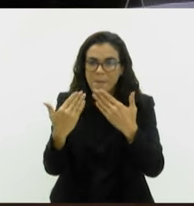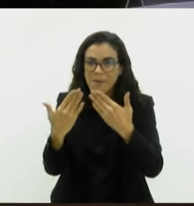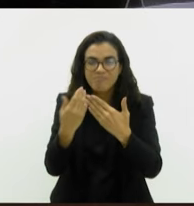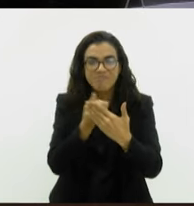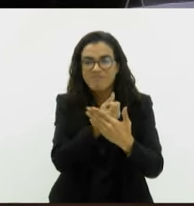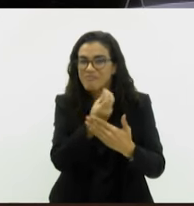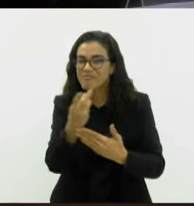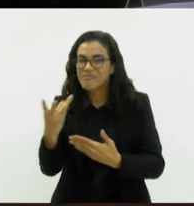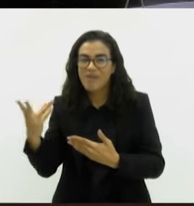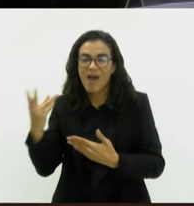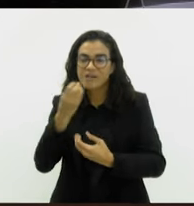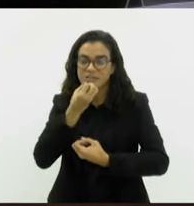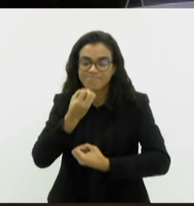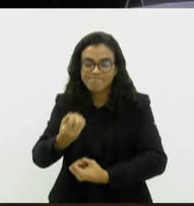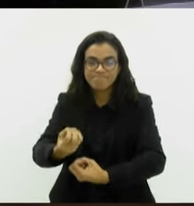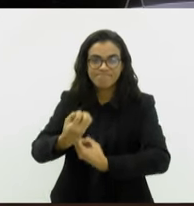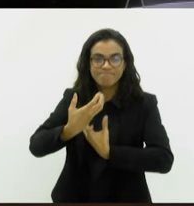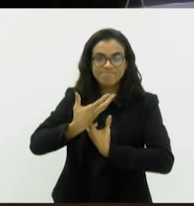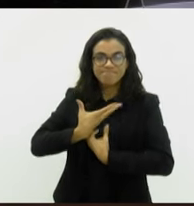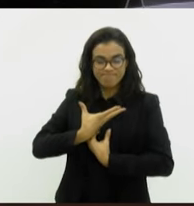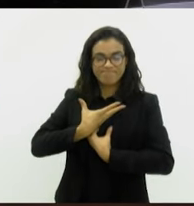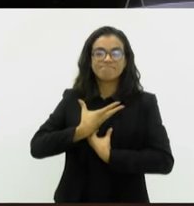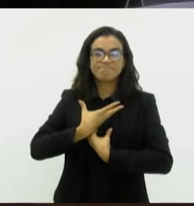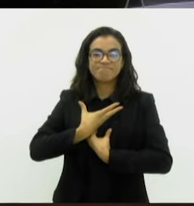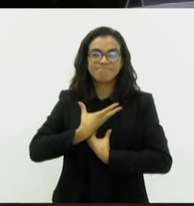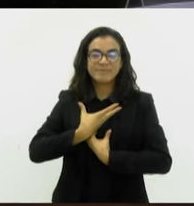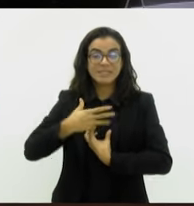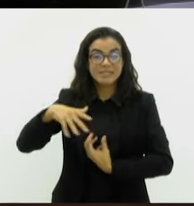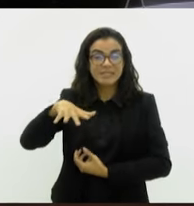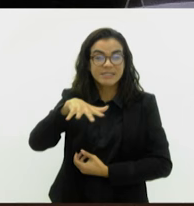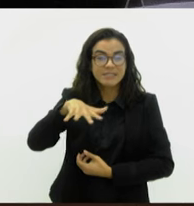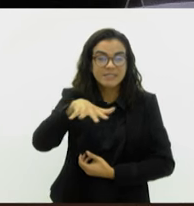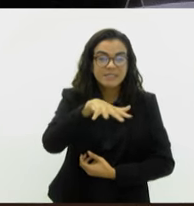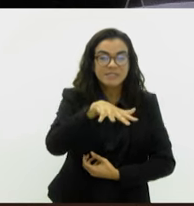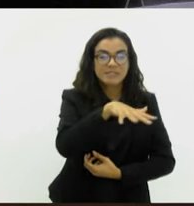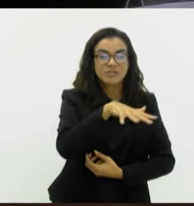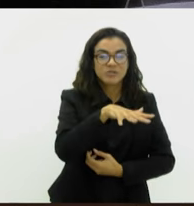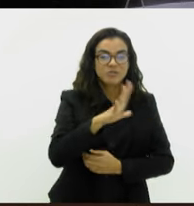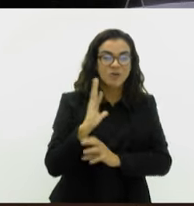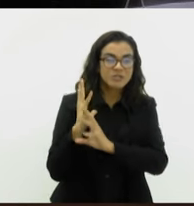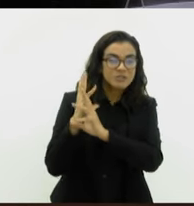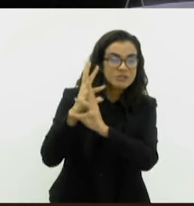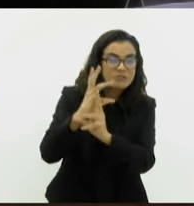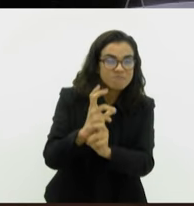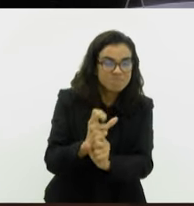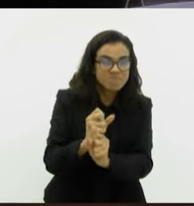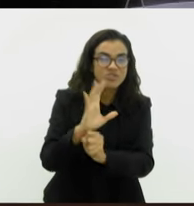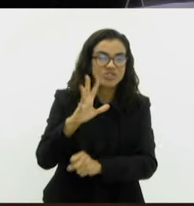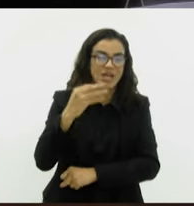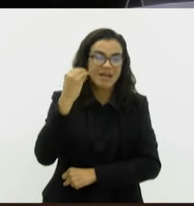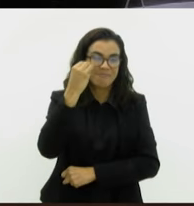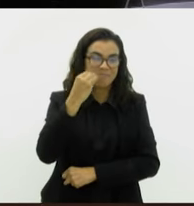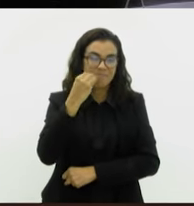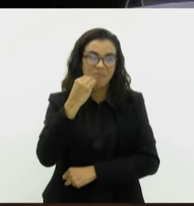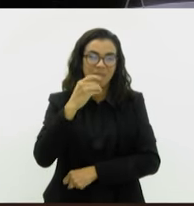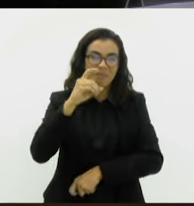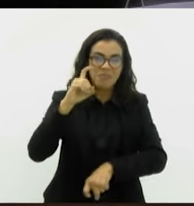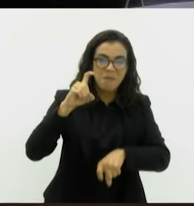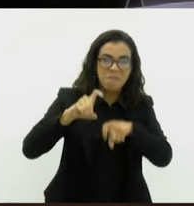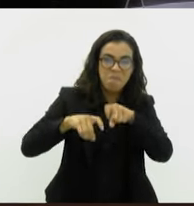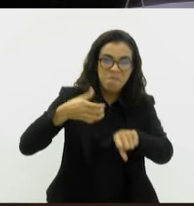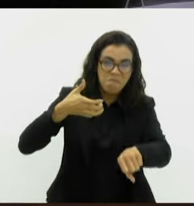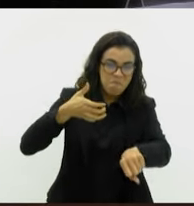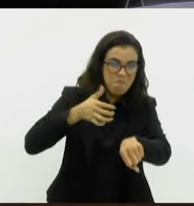abriram e colocaram as situações pelas quais já passaram na vida de abuso sexual